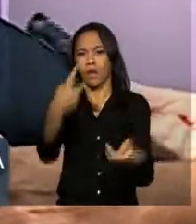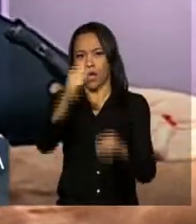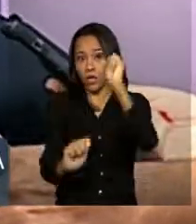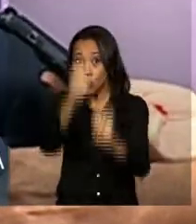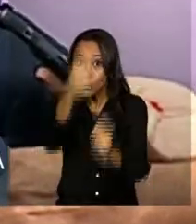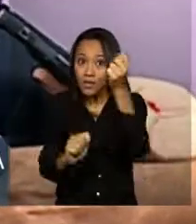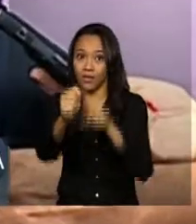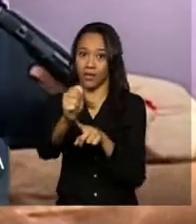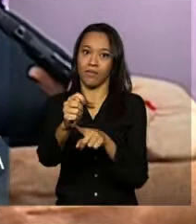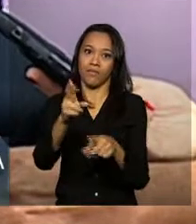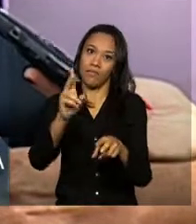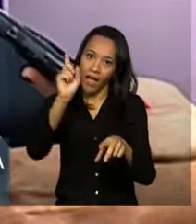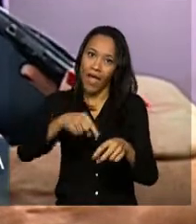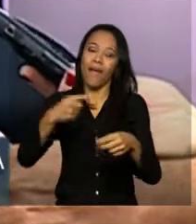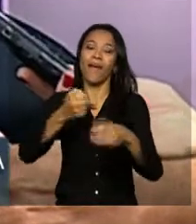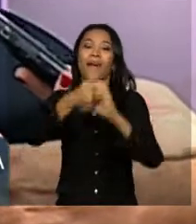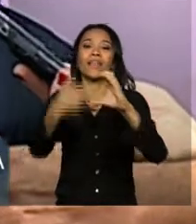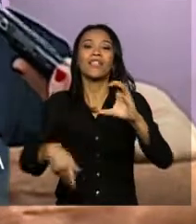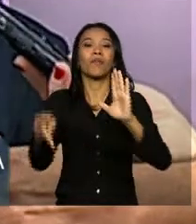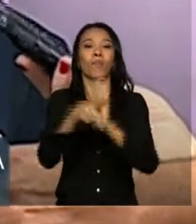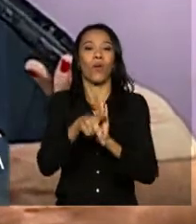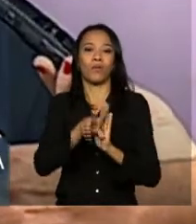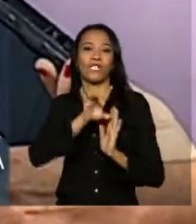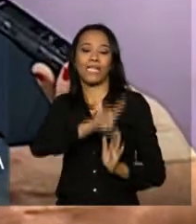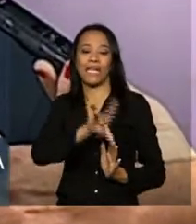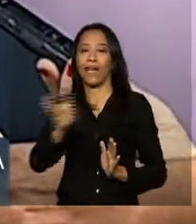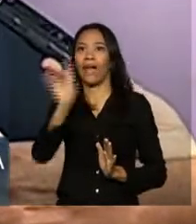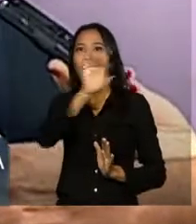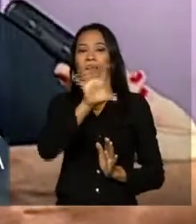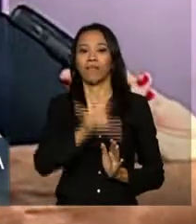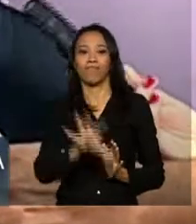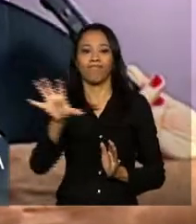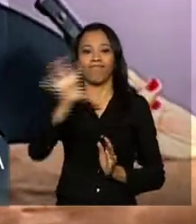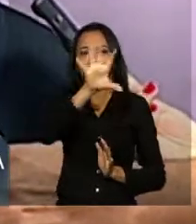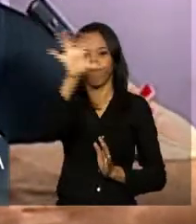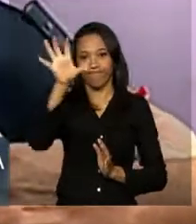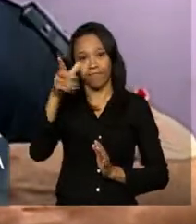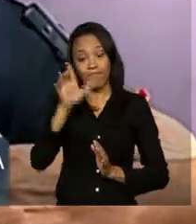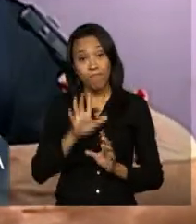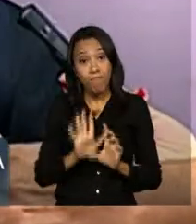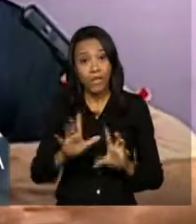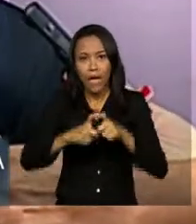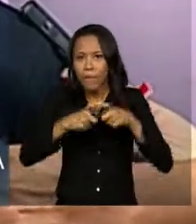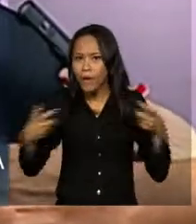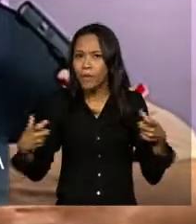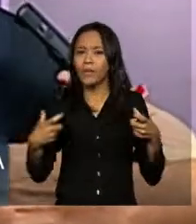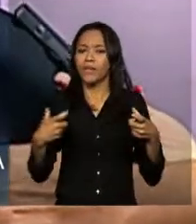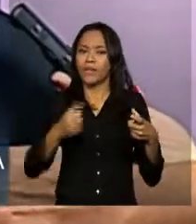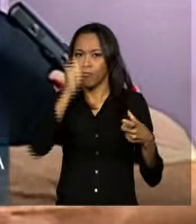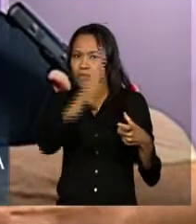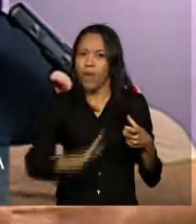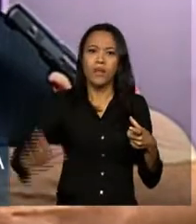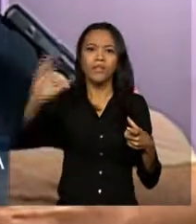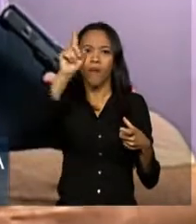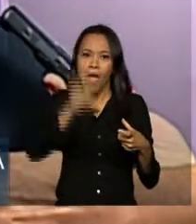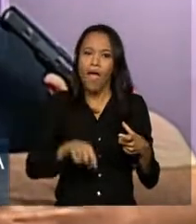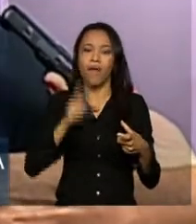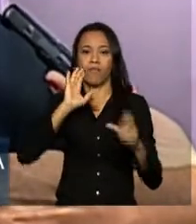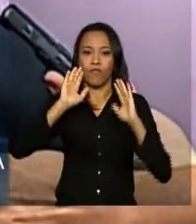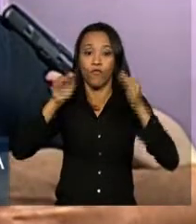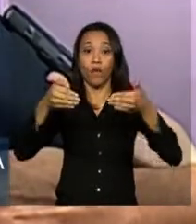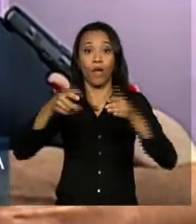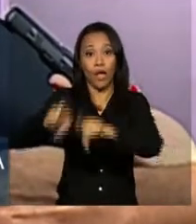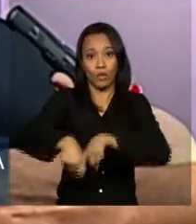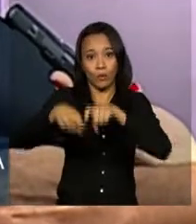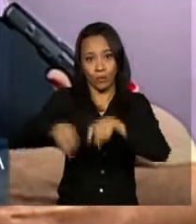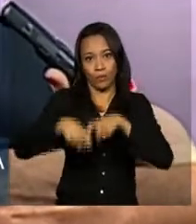é característica de cada um desses estados. Mas a predominância acaba sendo uma predominância nacional, que é a agricultura, a